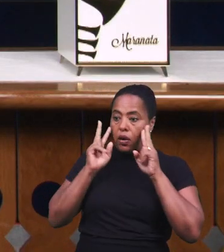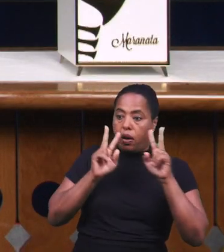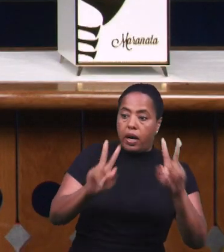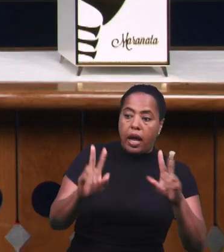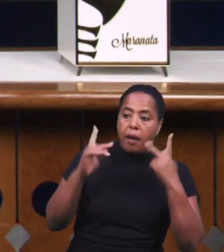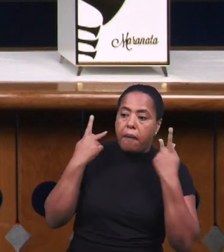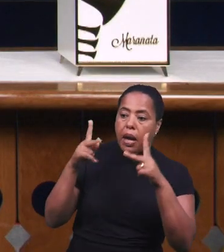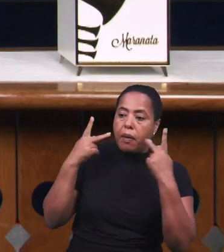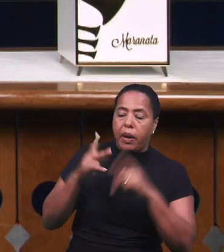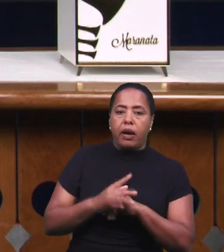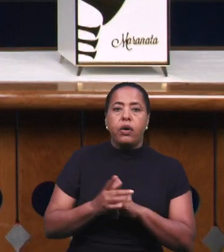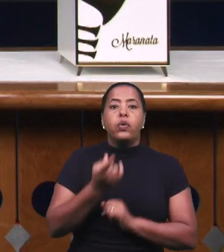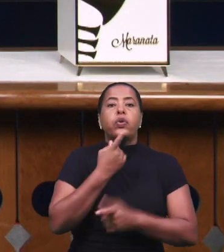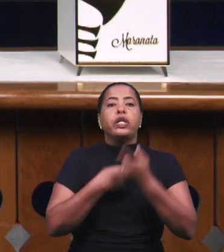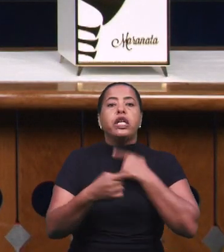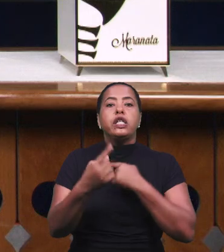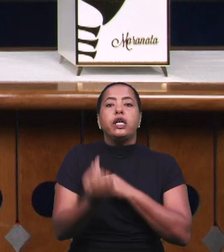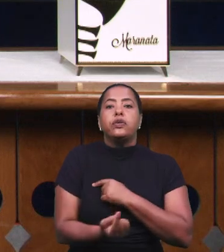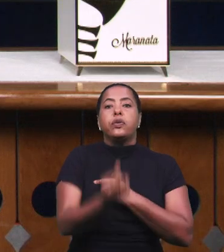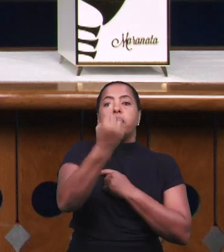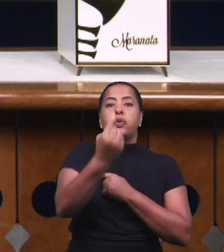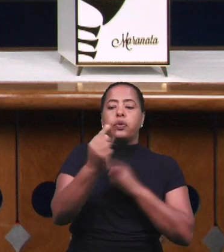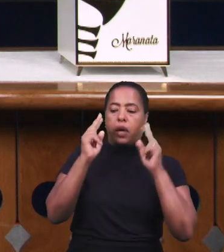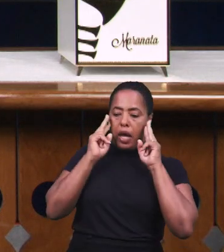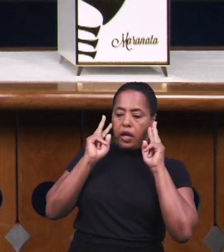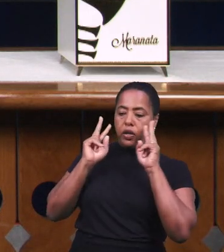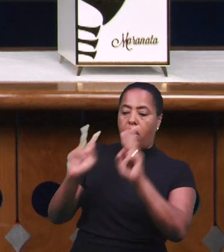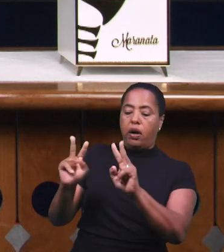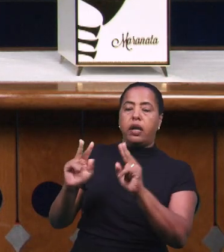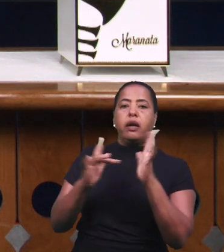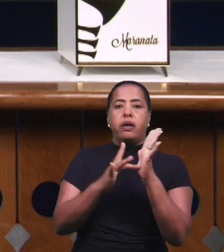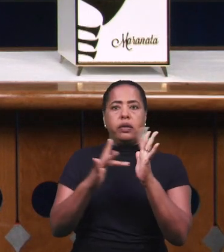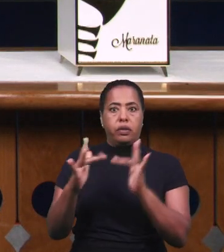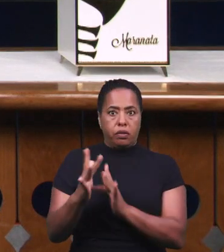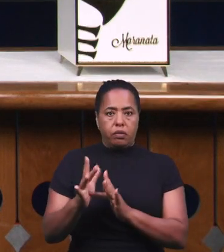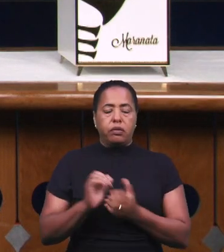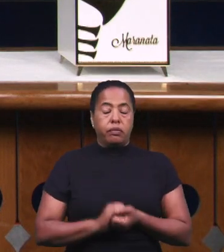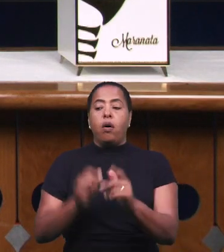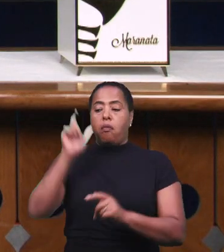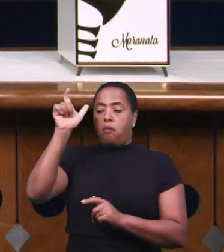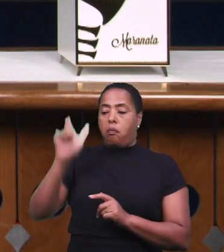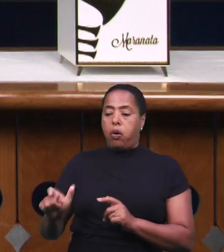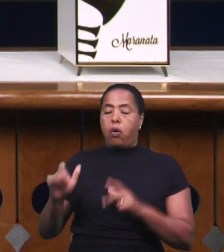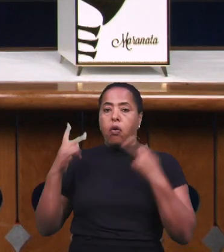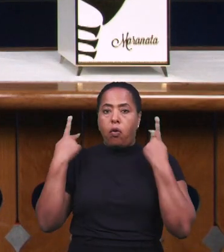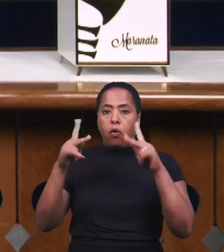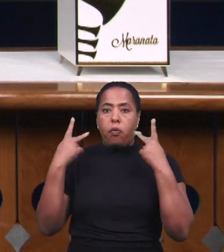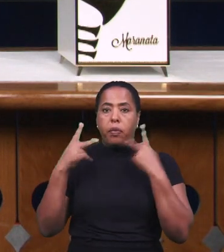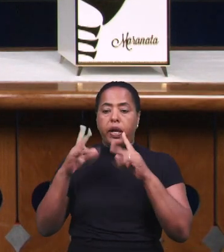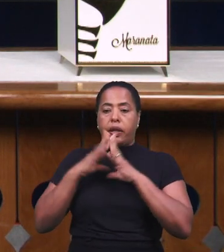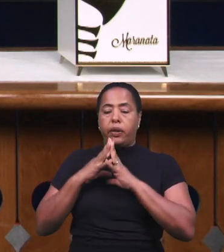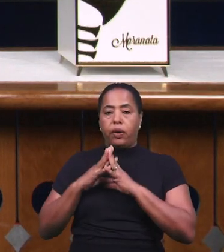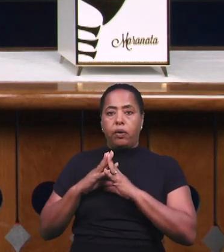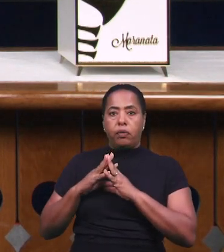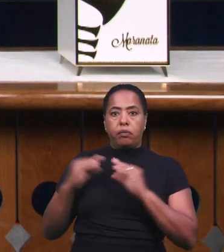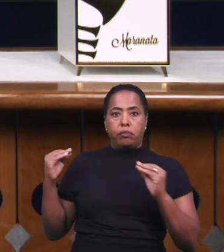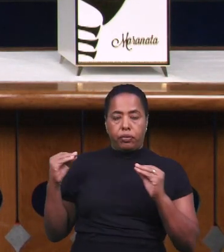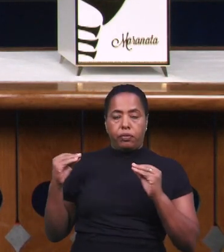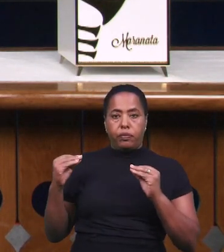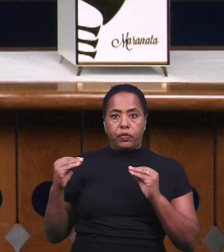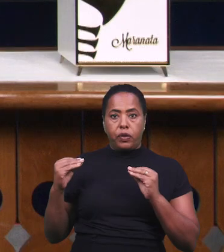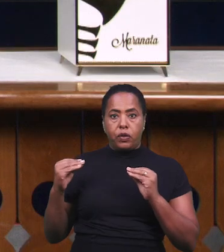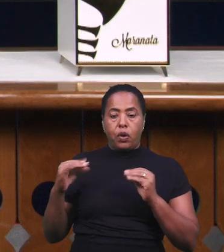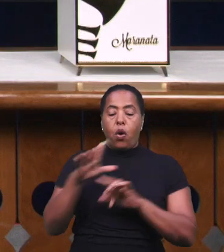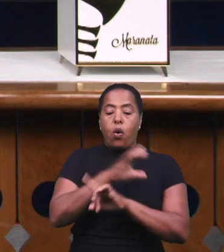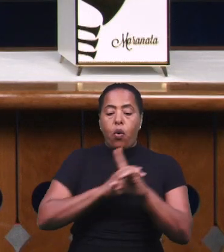culto em que Jesus se revela. O pregador desaparece. O culto em que Jesus se revela, não importa